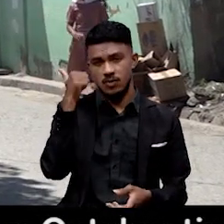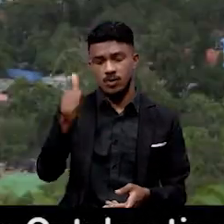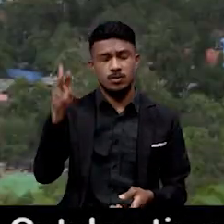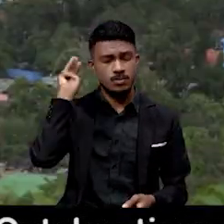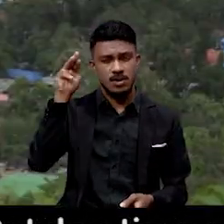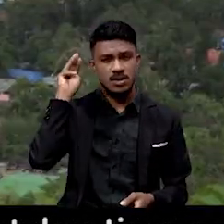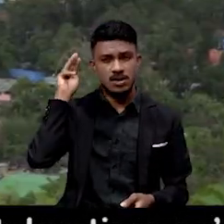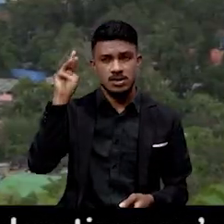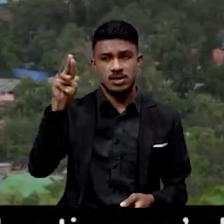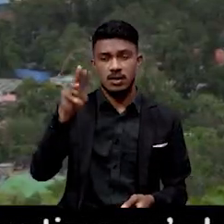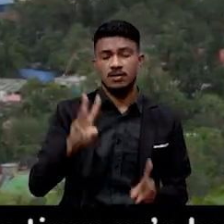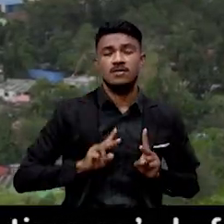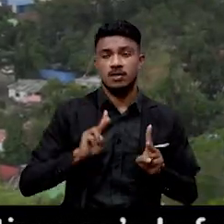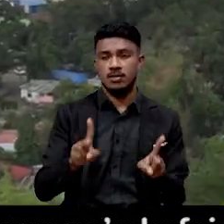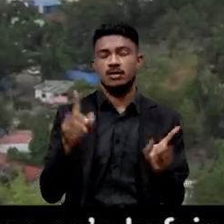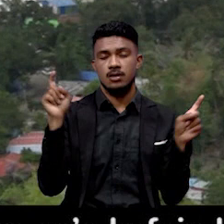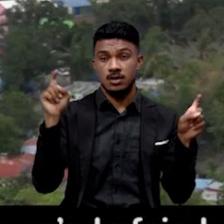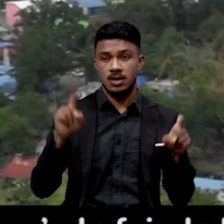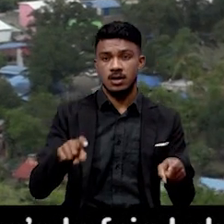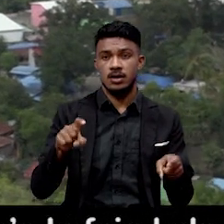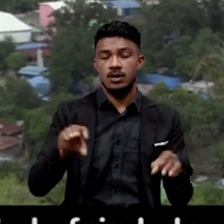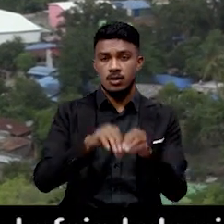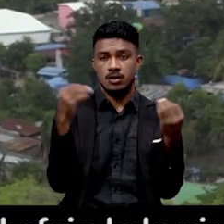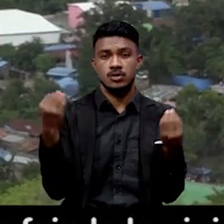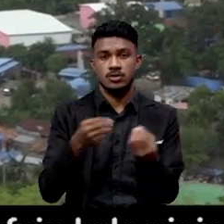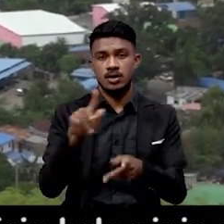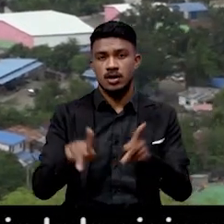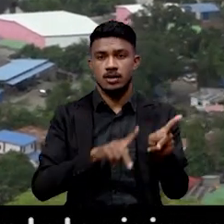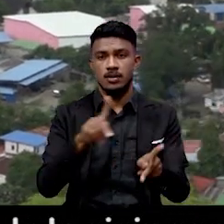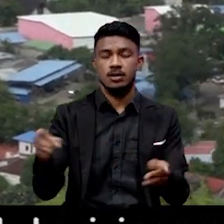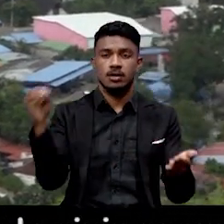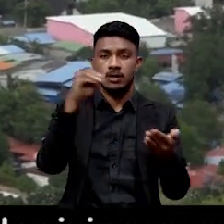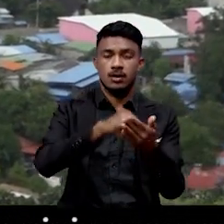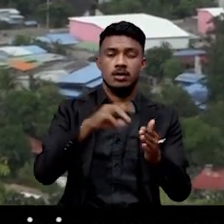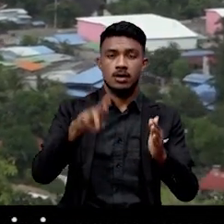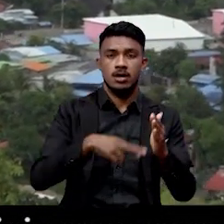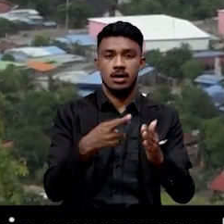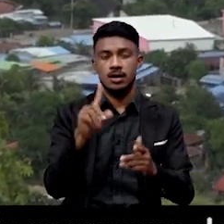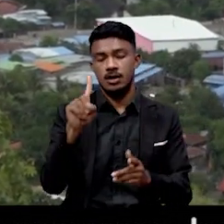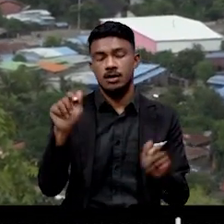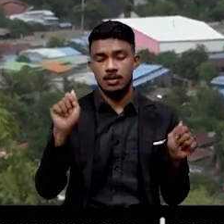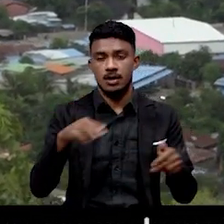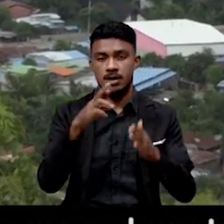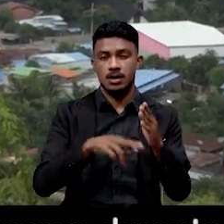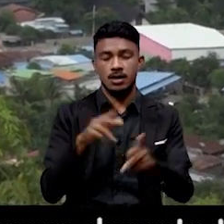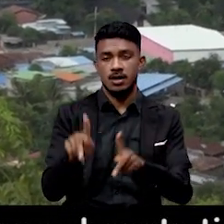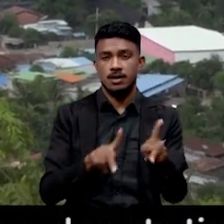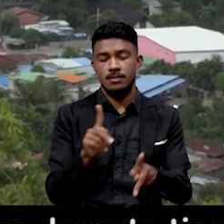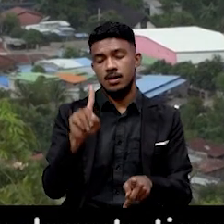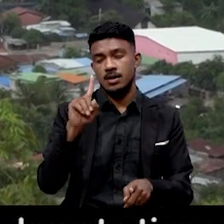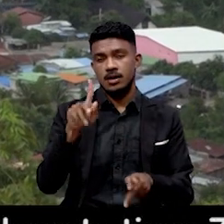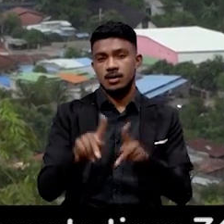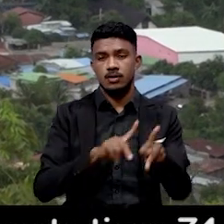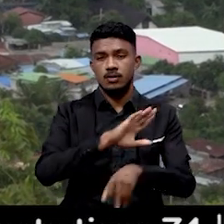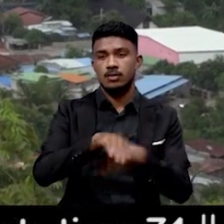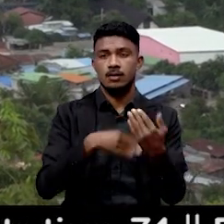ministério competente tenki organiza populasau no hatu regulamento ida nebe bele regula populasau ba inhira halo